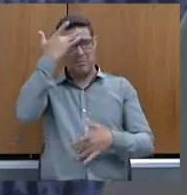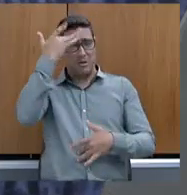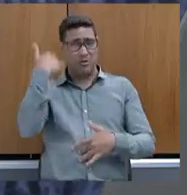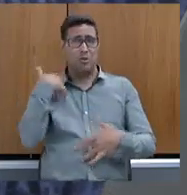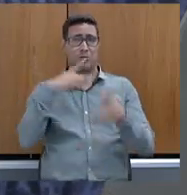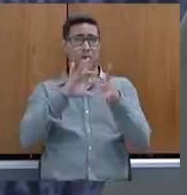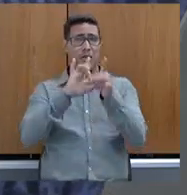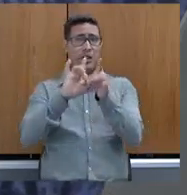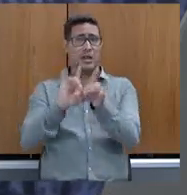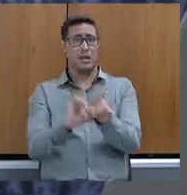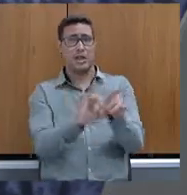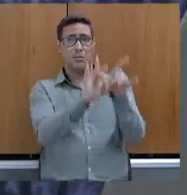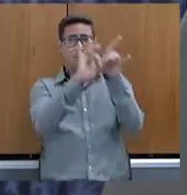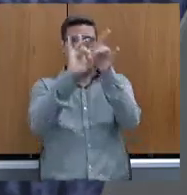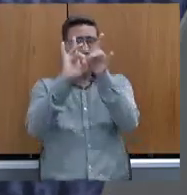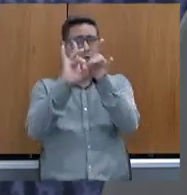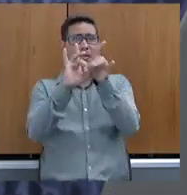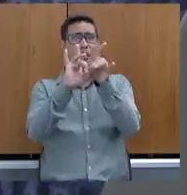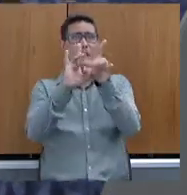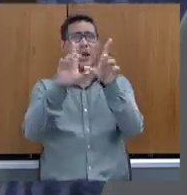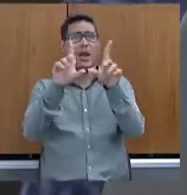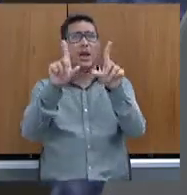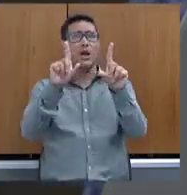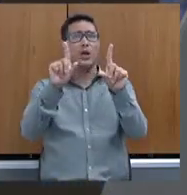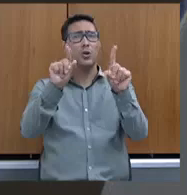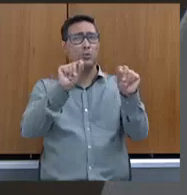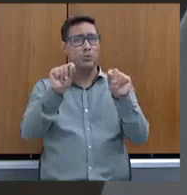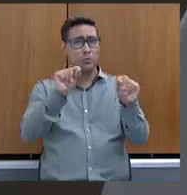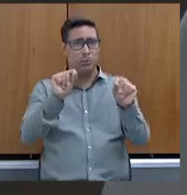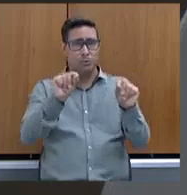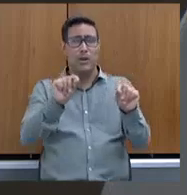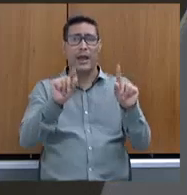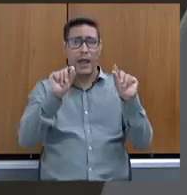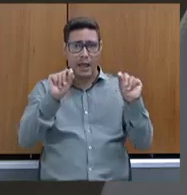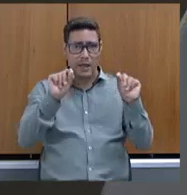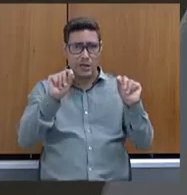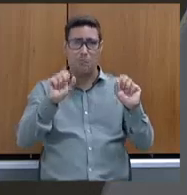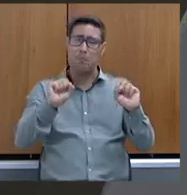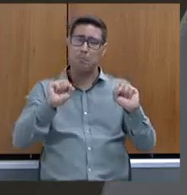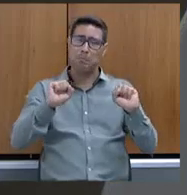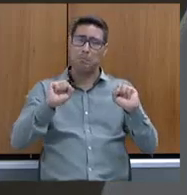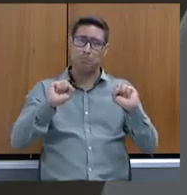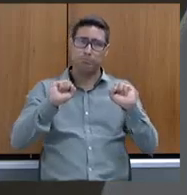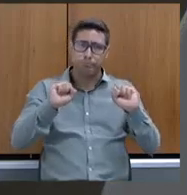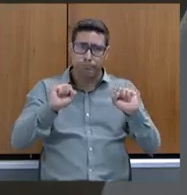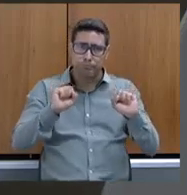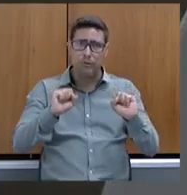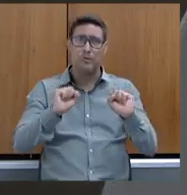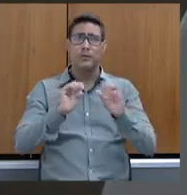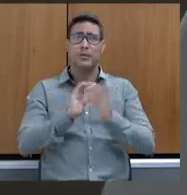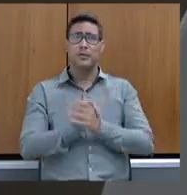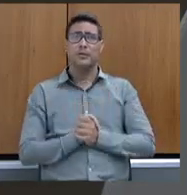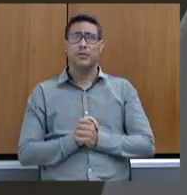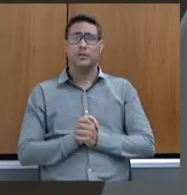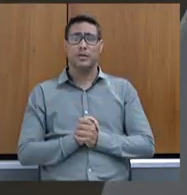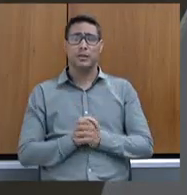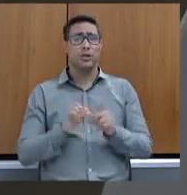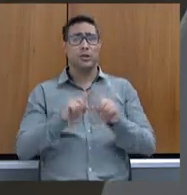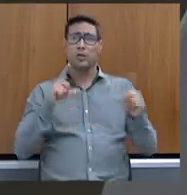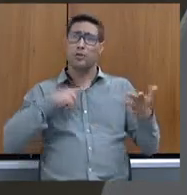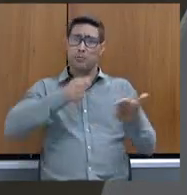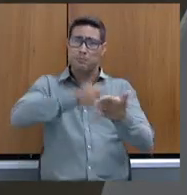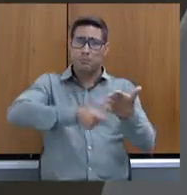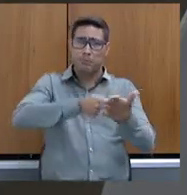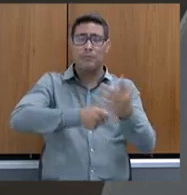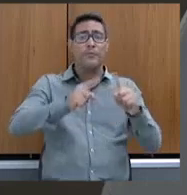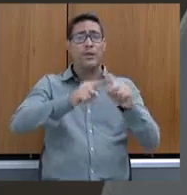democracia é esse exercício de da gente poder não só militar mas